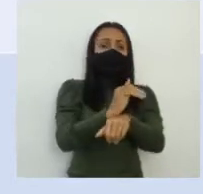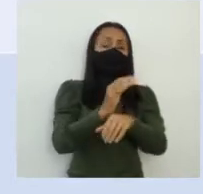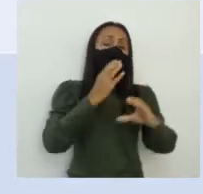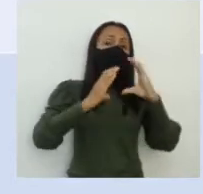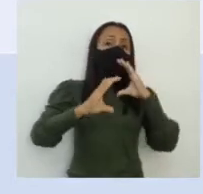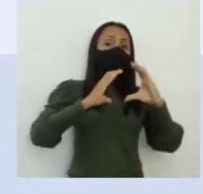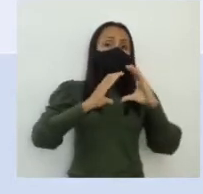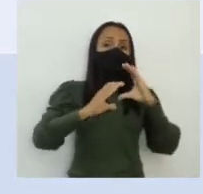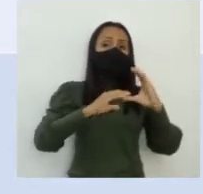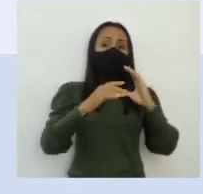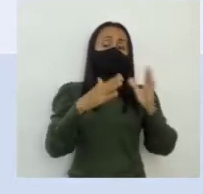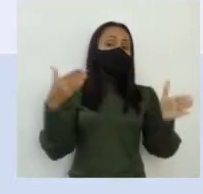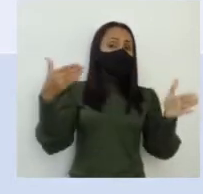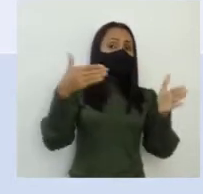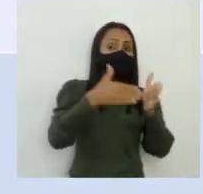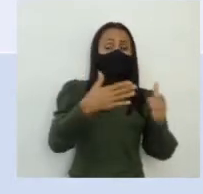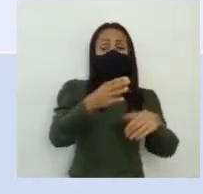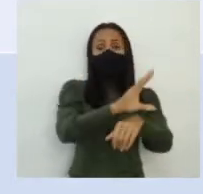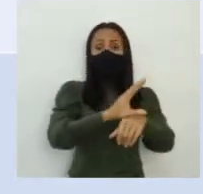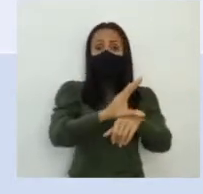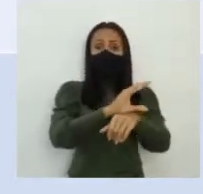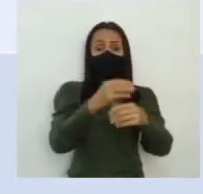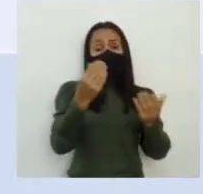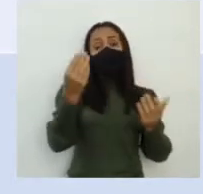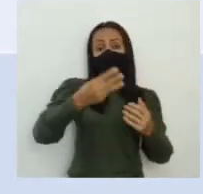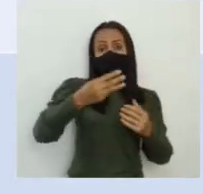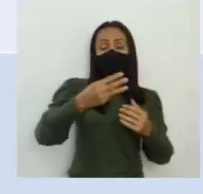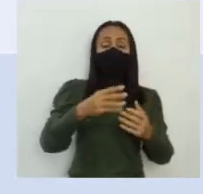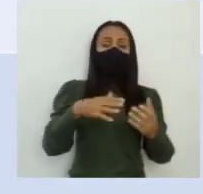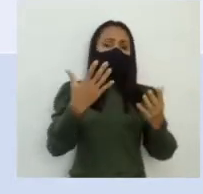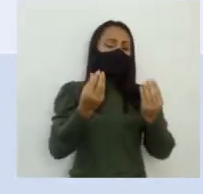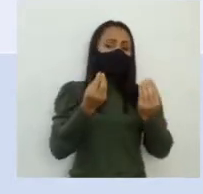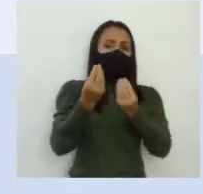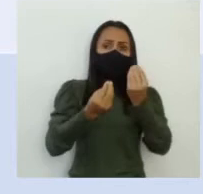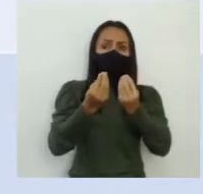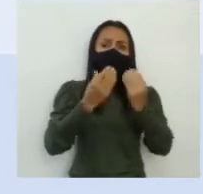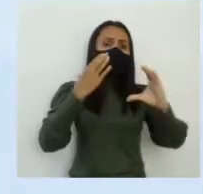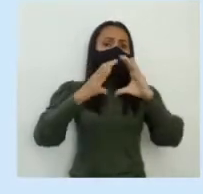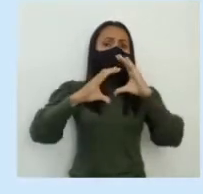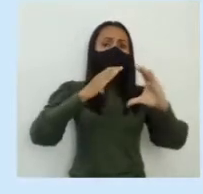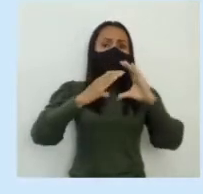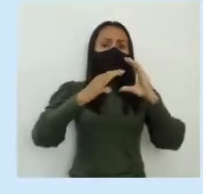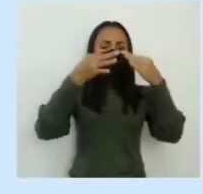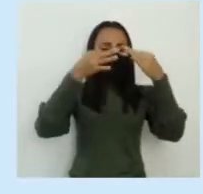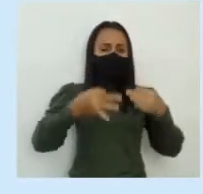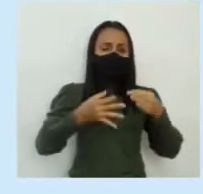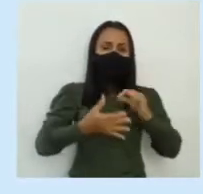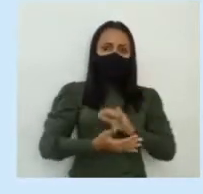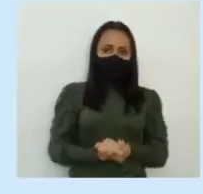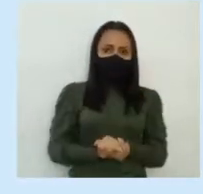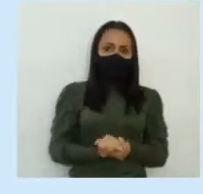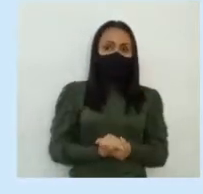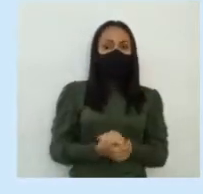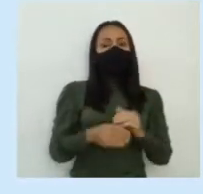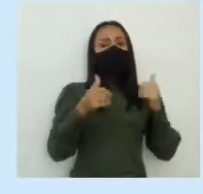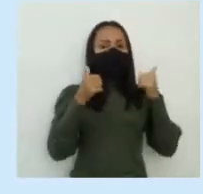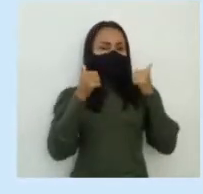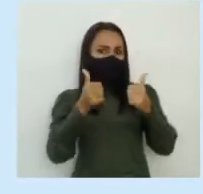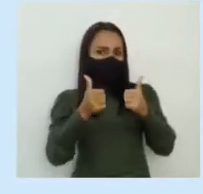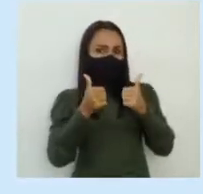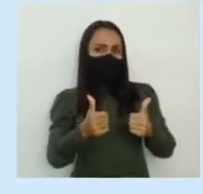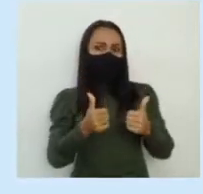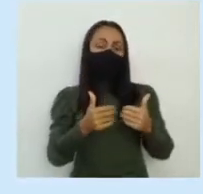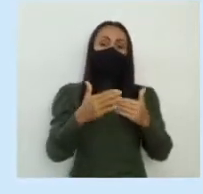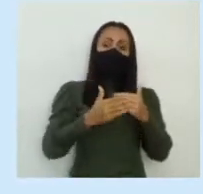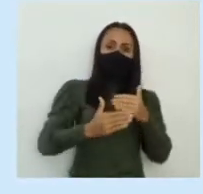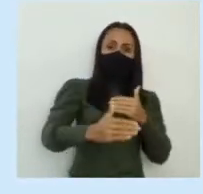comunicação. E esta última competência vai tratar de como nos comunicar eficazmente. Então vai ser bem bacana. Logo no